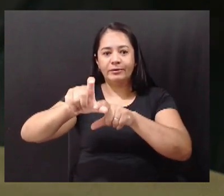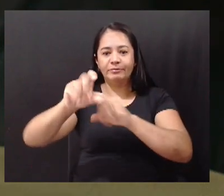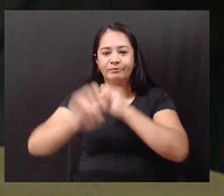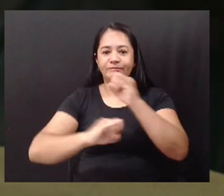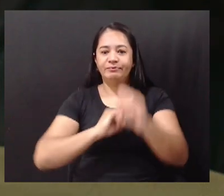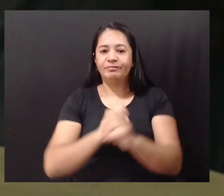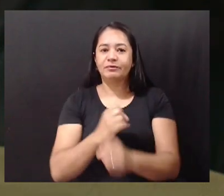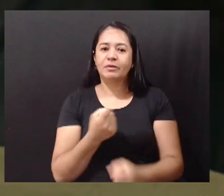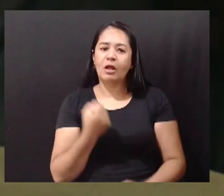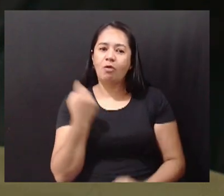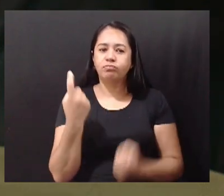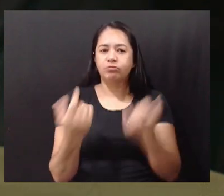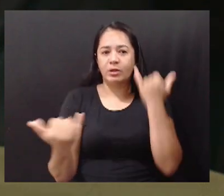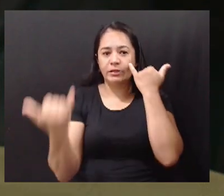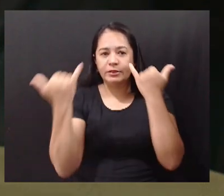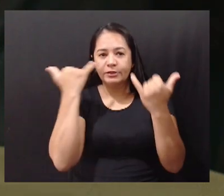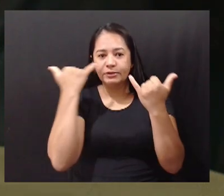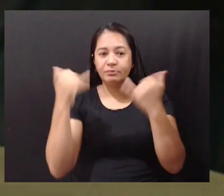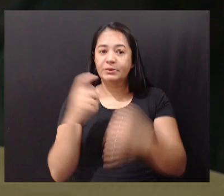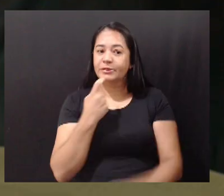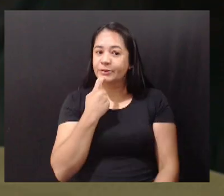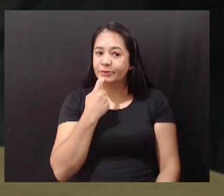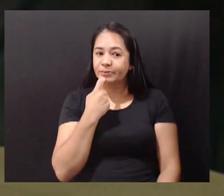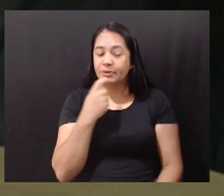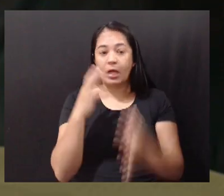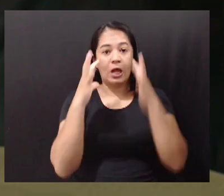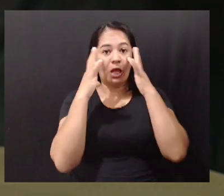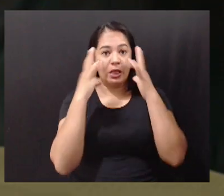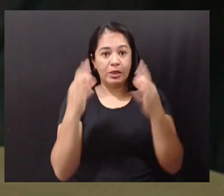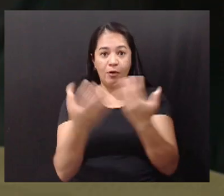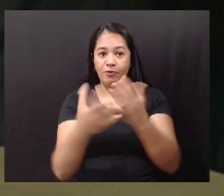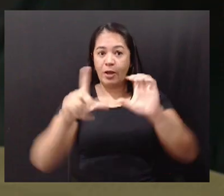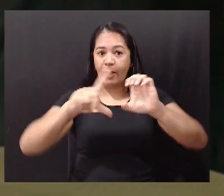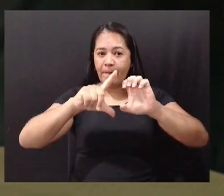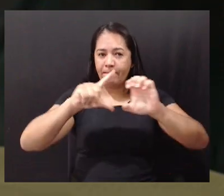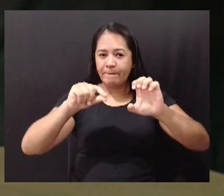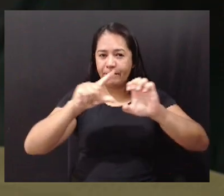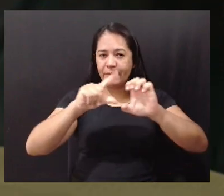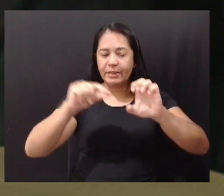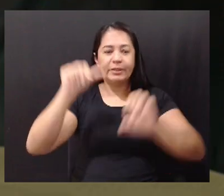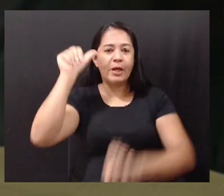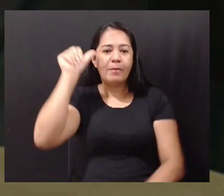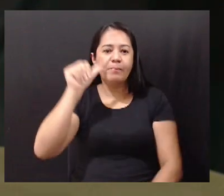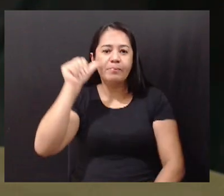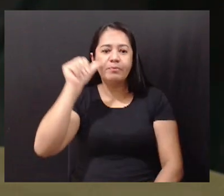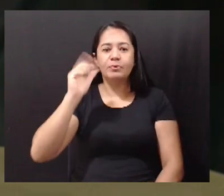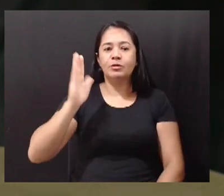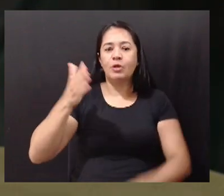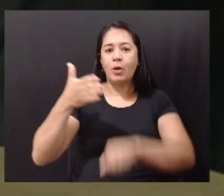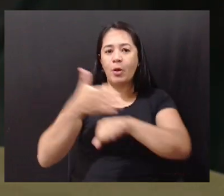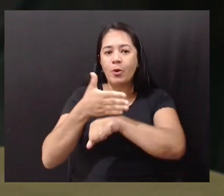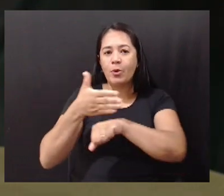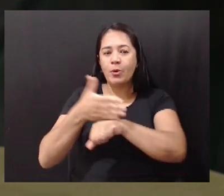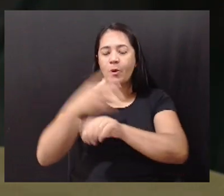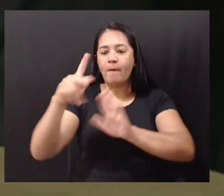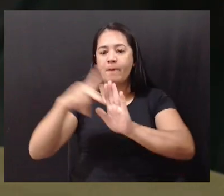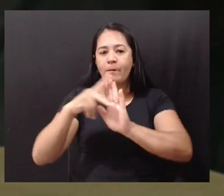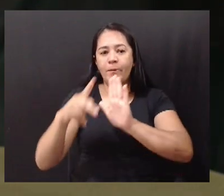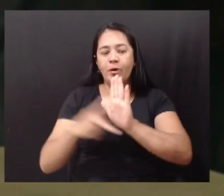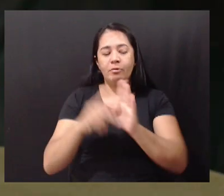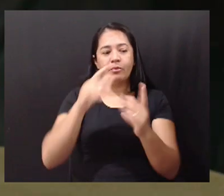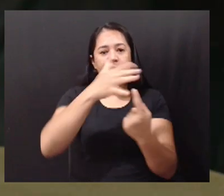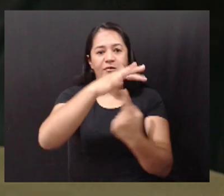informações aqui da cidade de Campinas. Atenção, empreendedoras! As mulheres que já participam do programa Feira da Mulher Empreendedora precisam